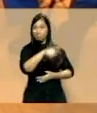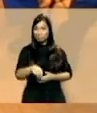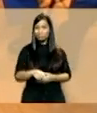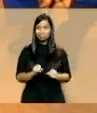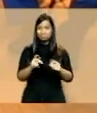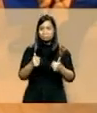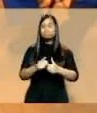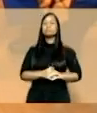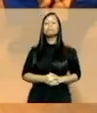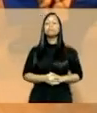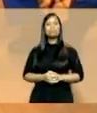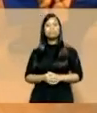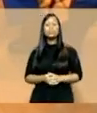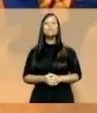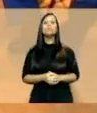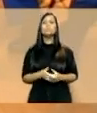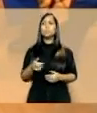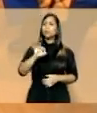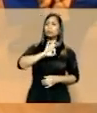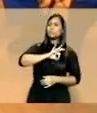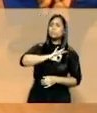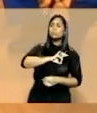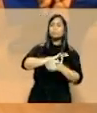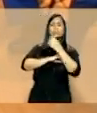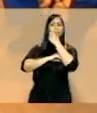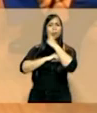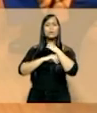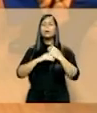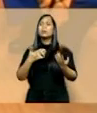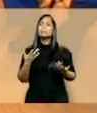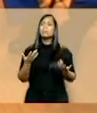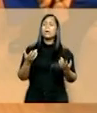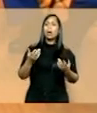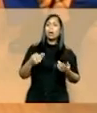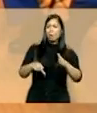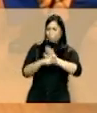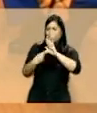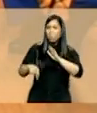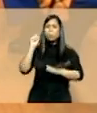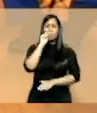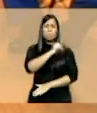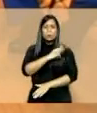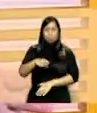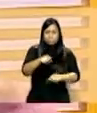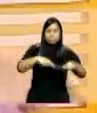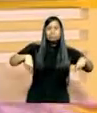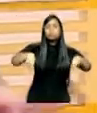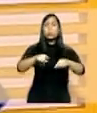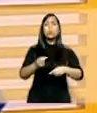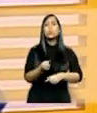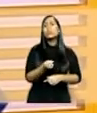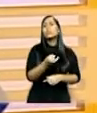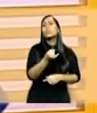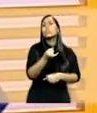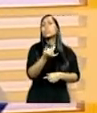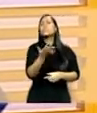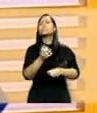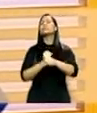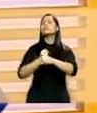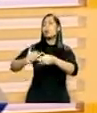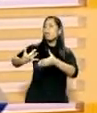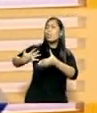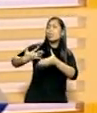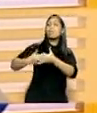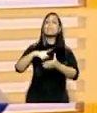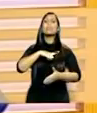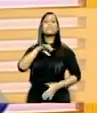Sim. Cabo Sérgio, uma visão mais de Rio Preto, uma coisa mais da rua. São quanto tempo de PM já que